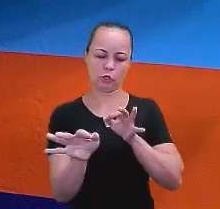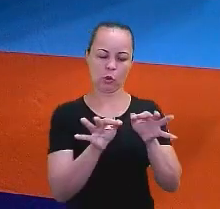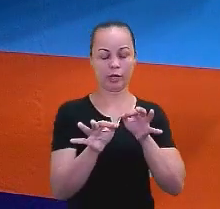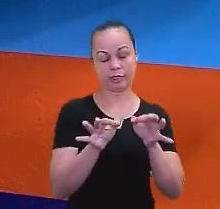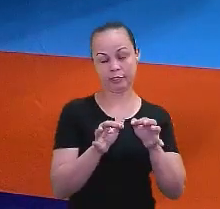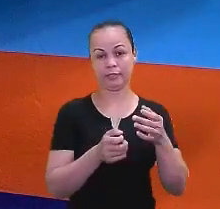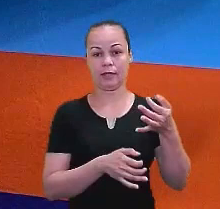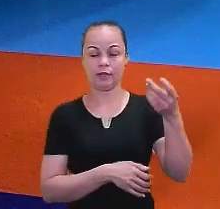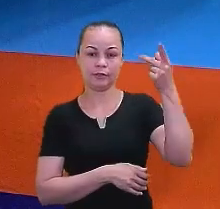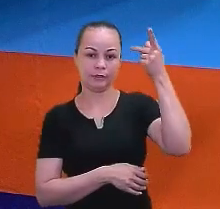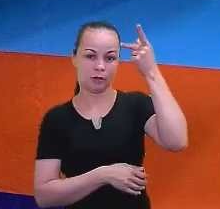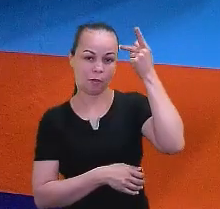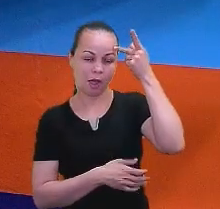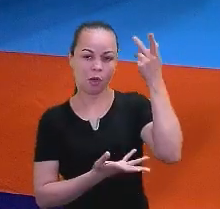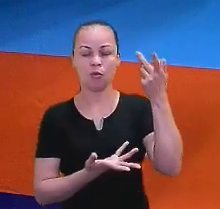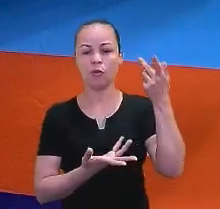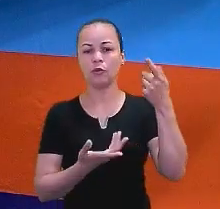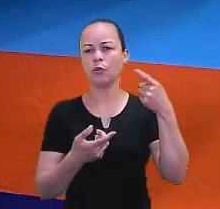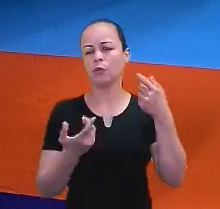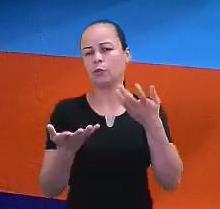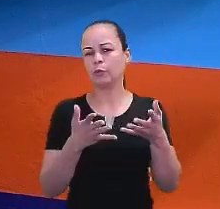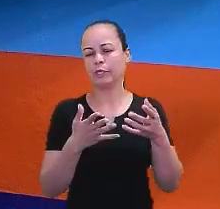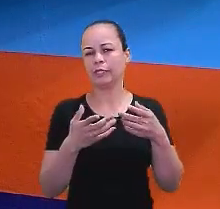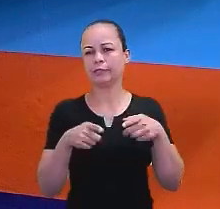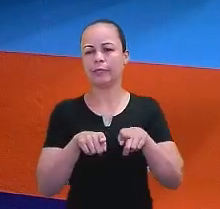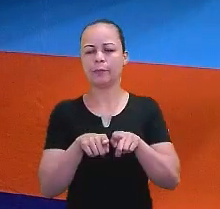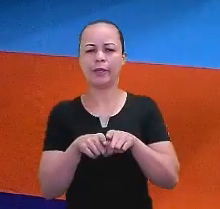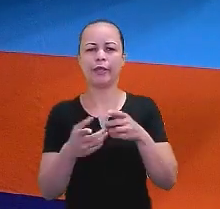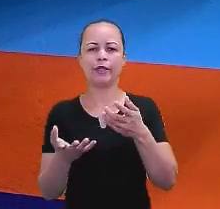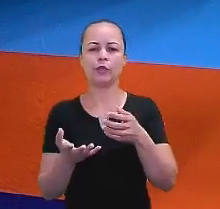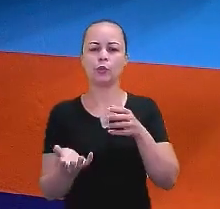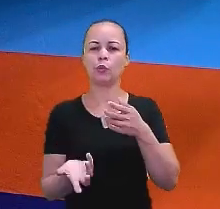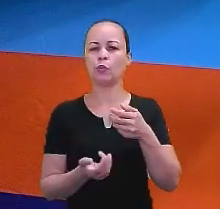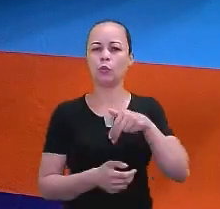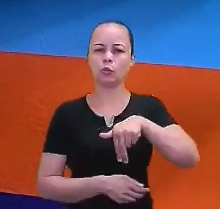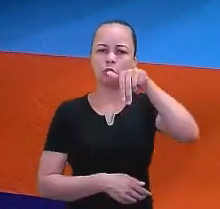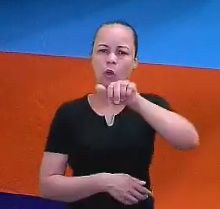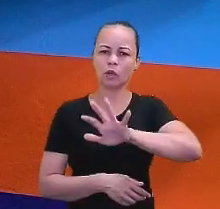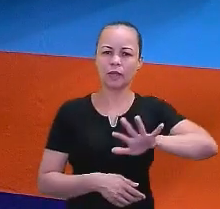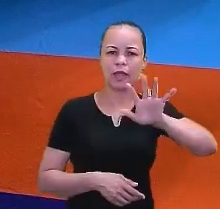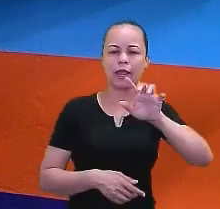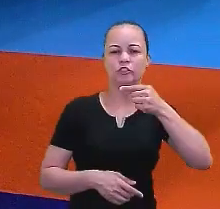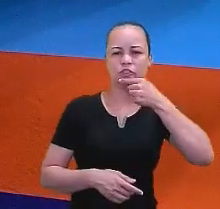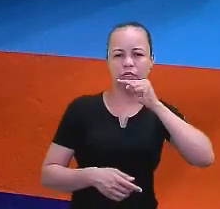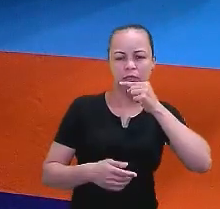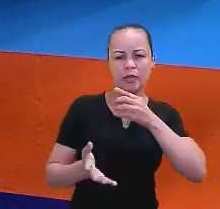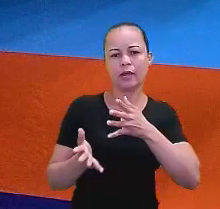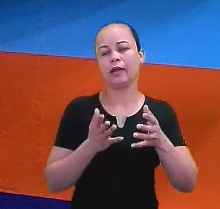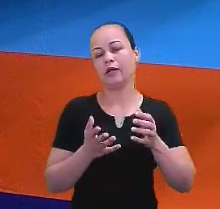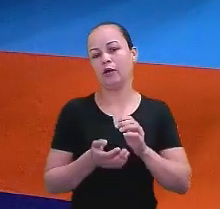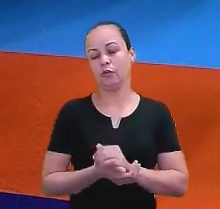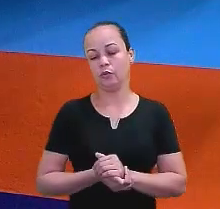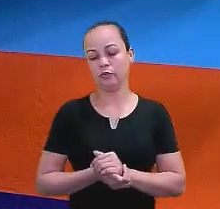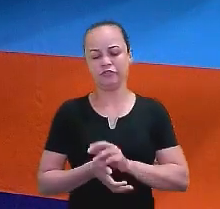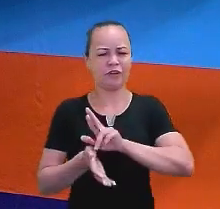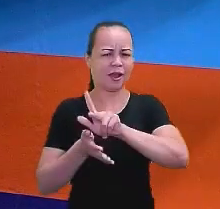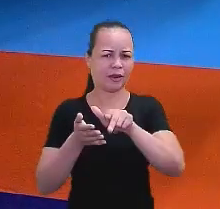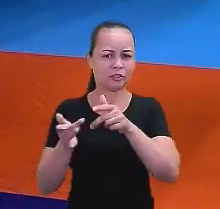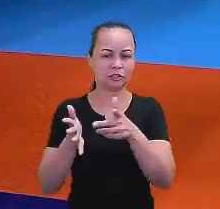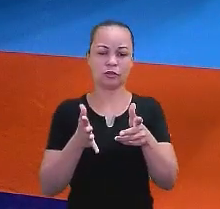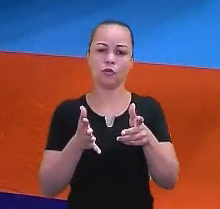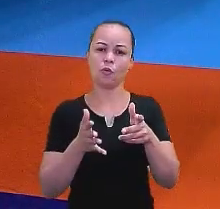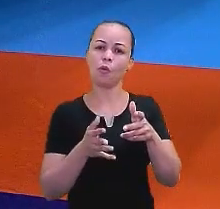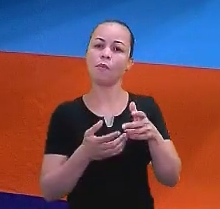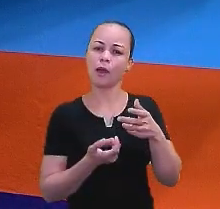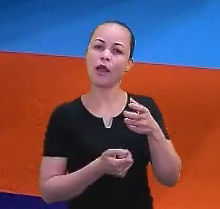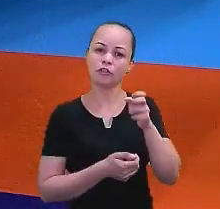majoritariamente, né, porque o Rio Grande do Sul aparece, o Nordeste canavieiro e algodoeiro também, mas com mais